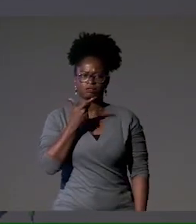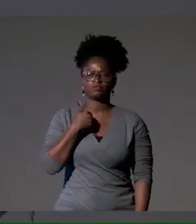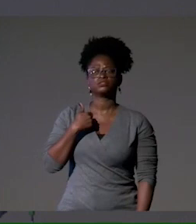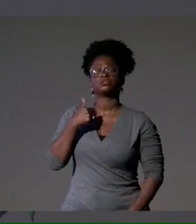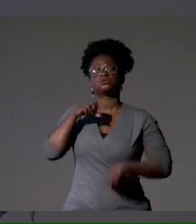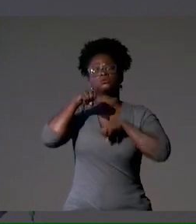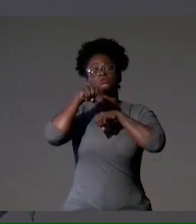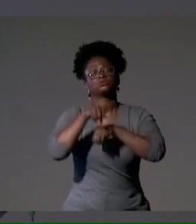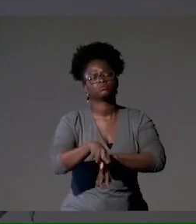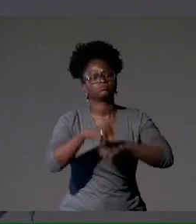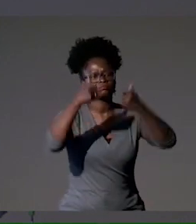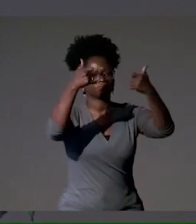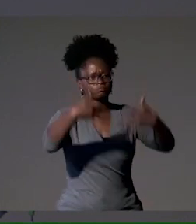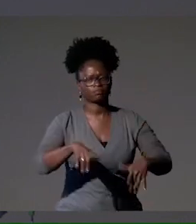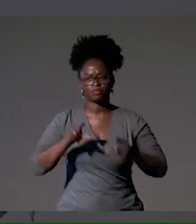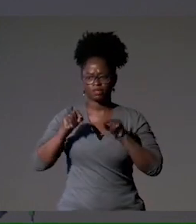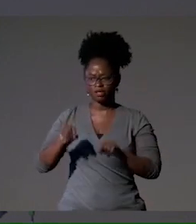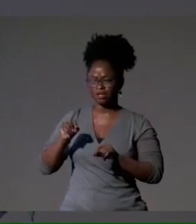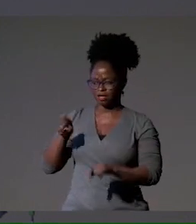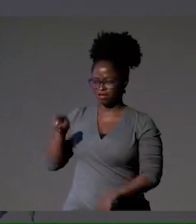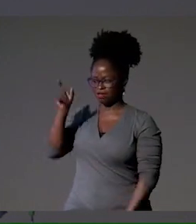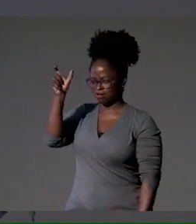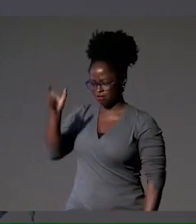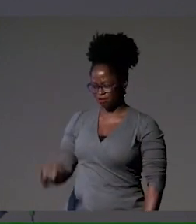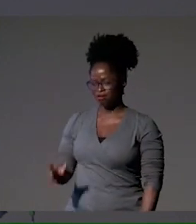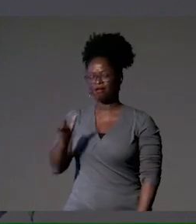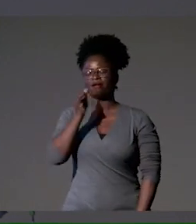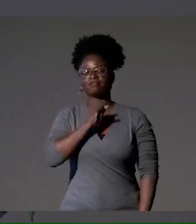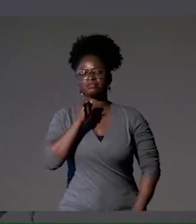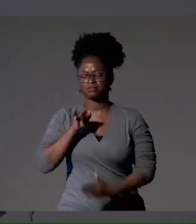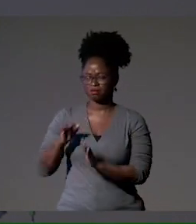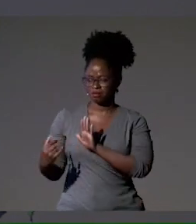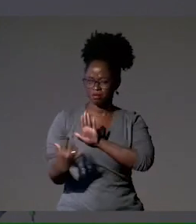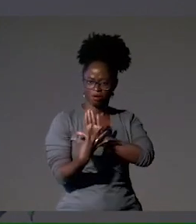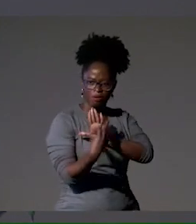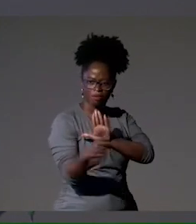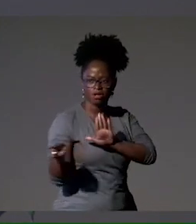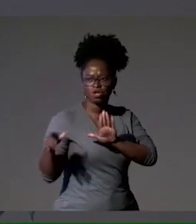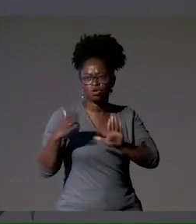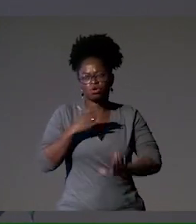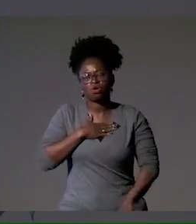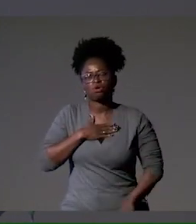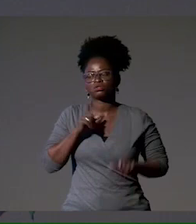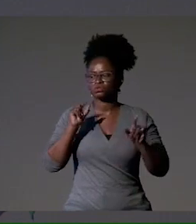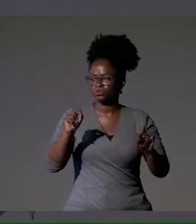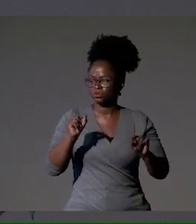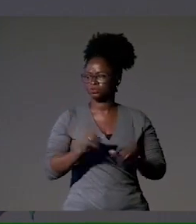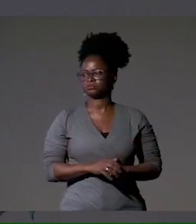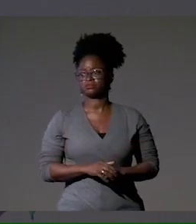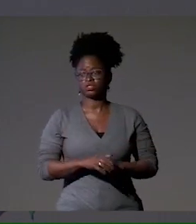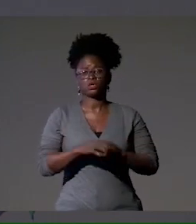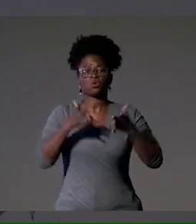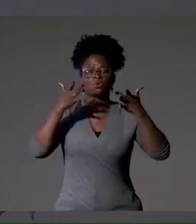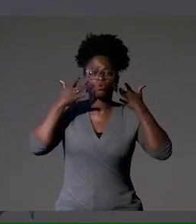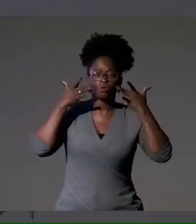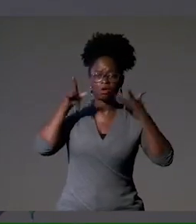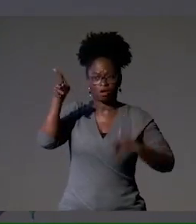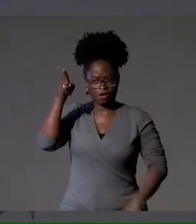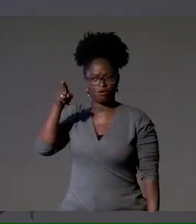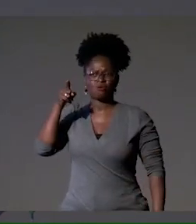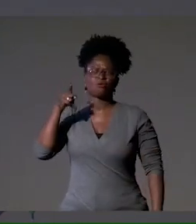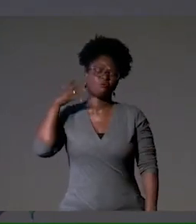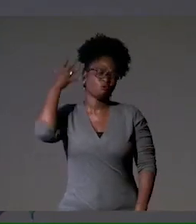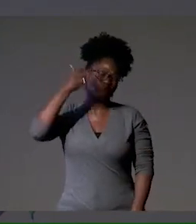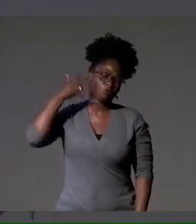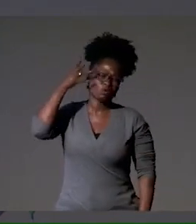daqui do Rio de Janeiro, que eu tenho usado muito ele como exemplo, porque ele gosta muito de teatro. E aí, como o congresso é um congresso um pouco extenso,